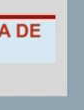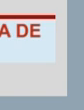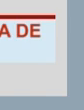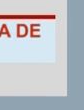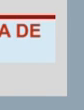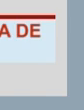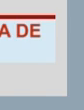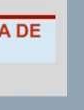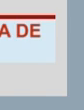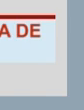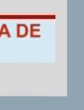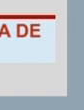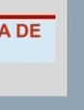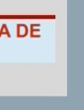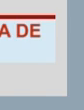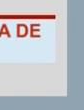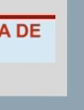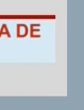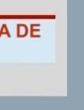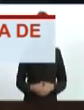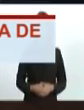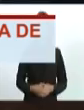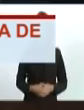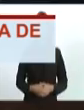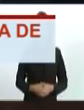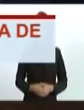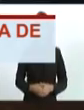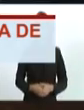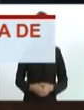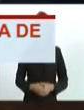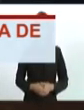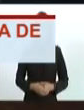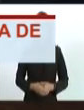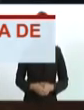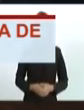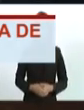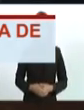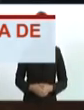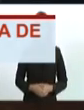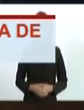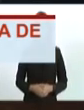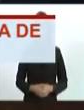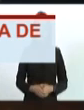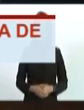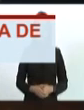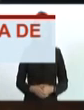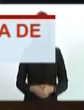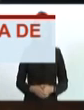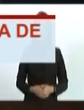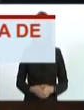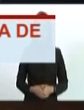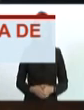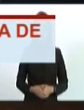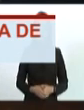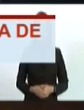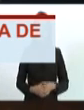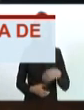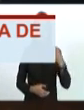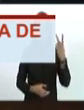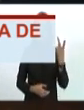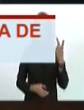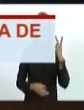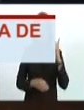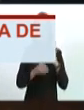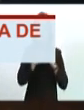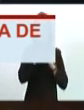retornar apresentar comprovação de teste negativo de covid Barroso propôs que abre